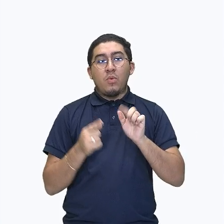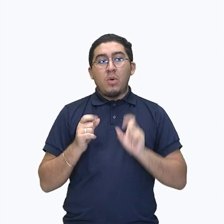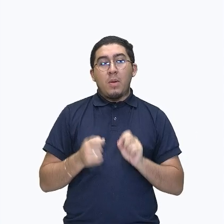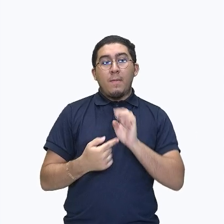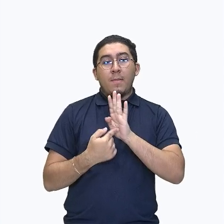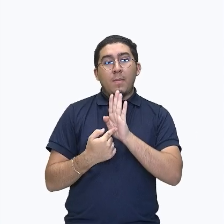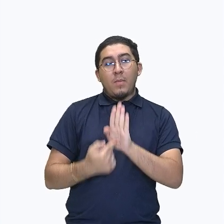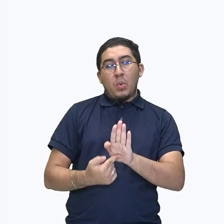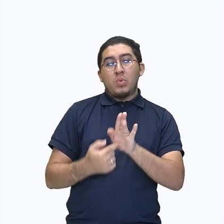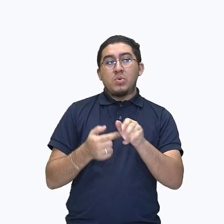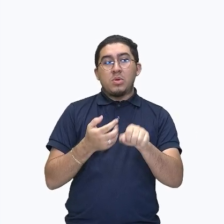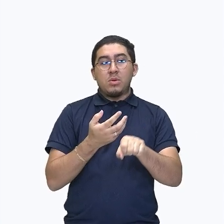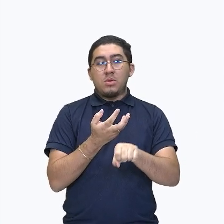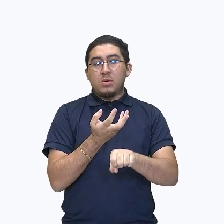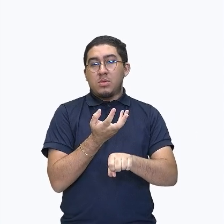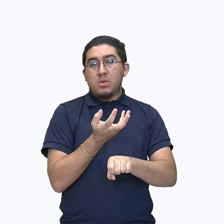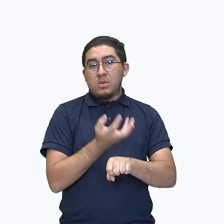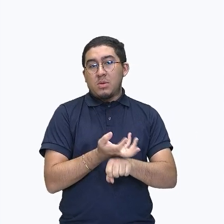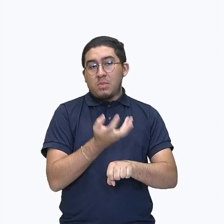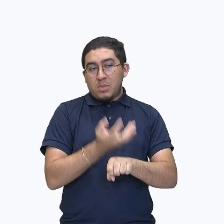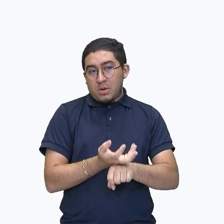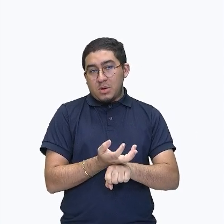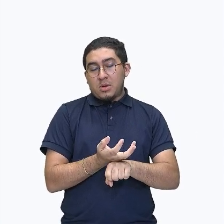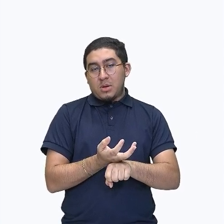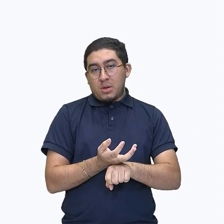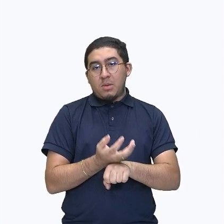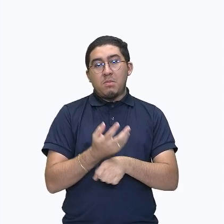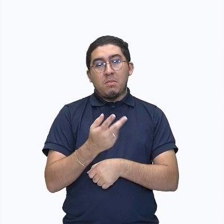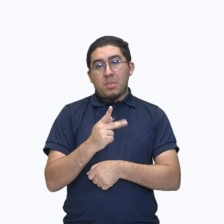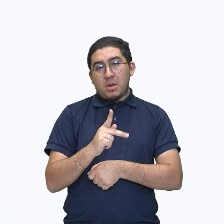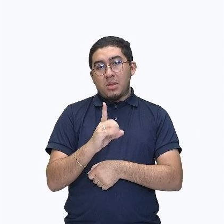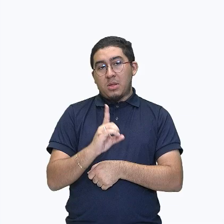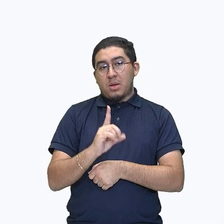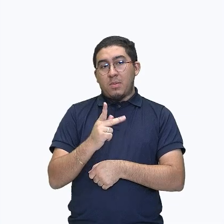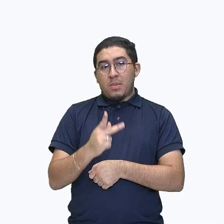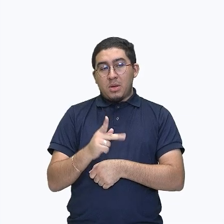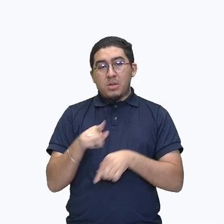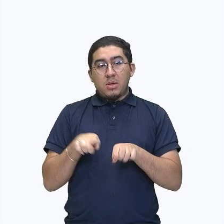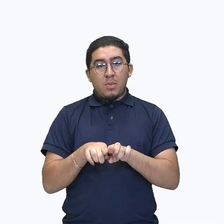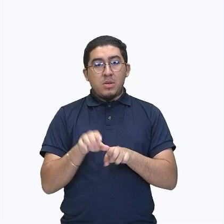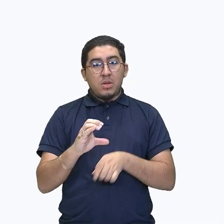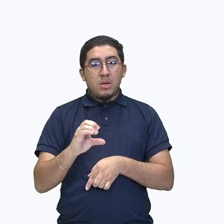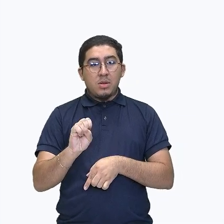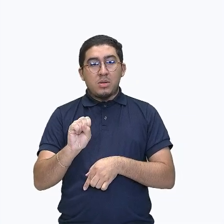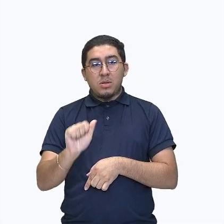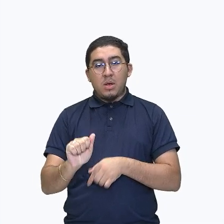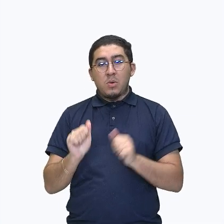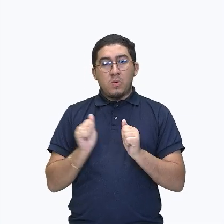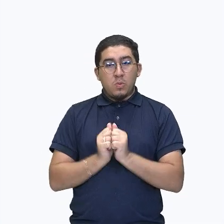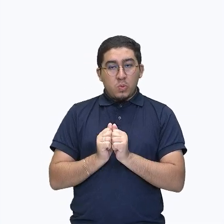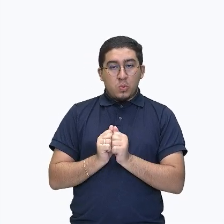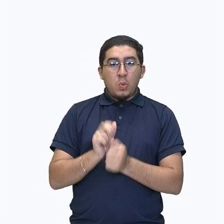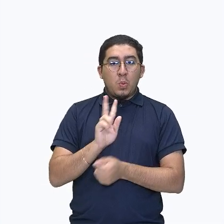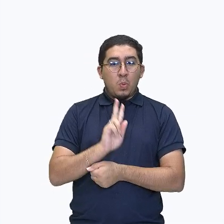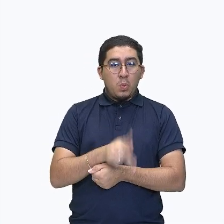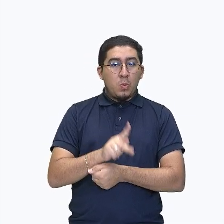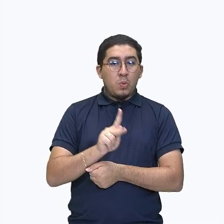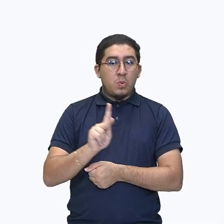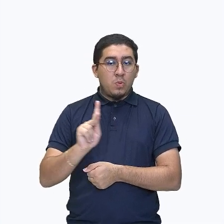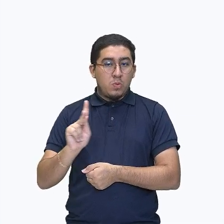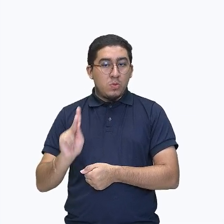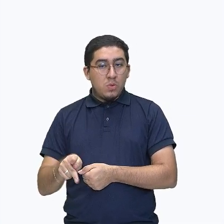do componente, o PDP, CSA, aos professores, né? Então, ele vai acontecer dentro do momento da